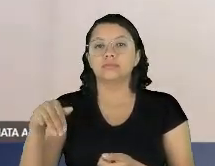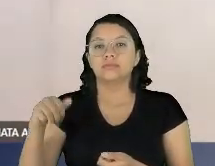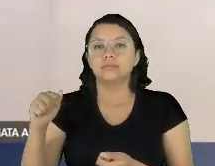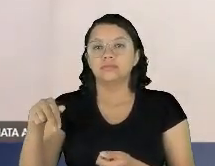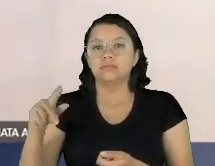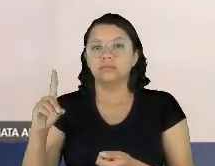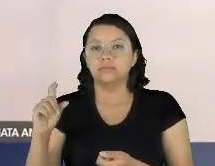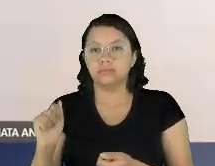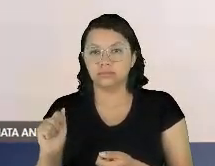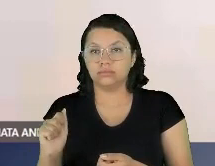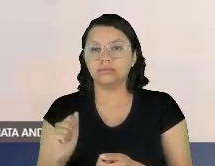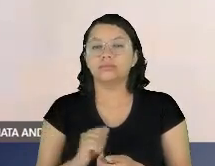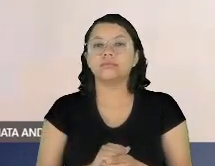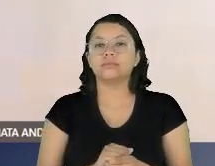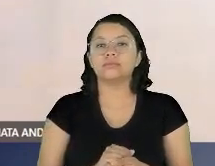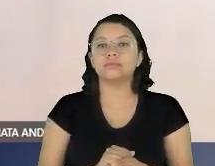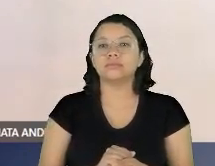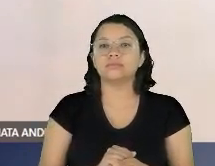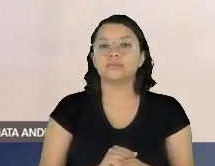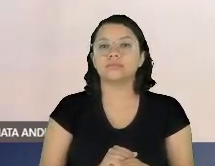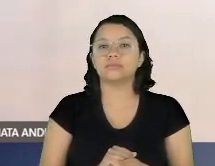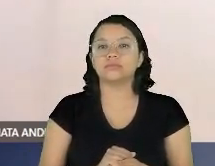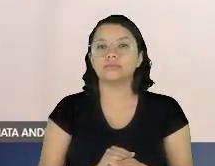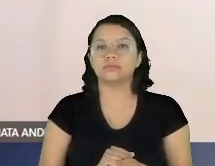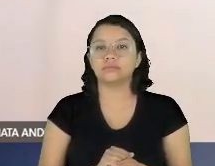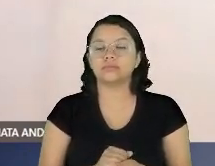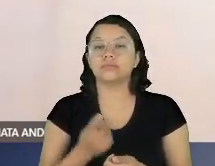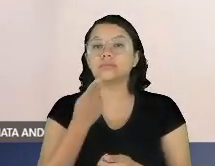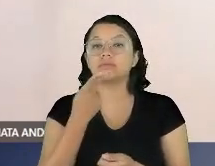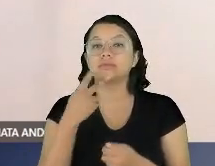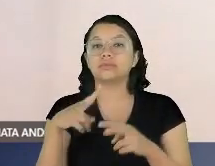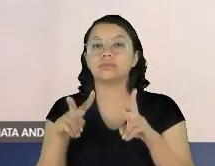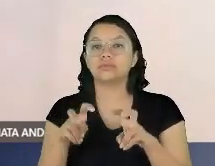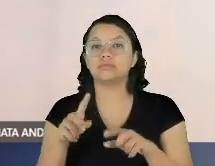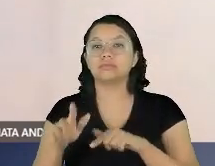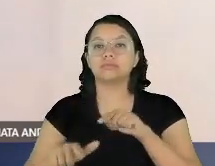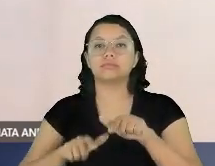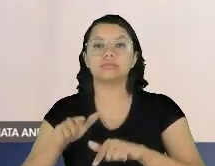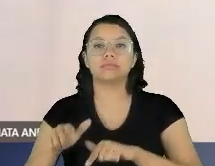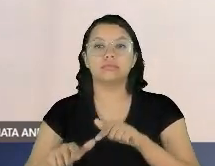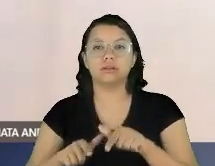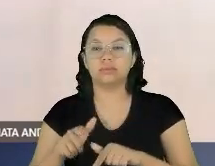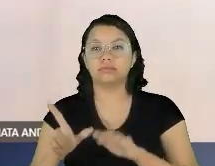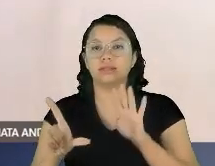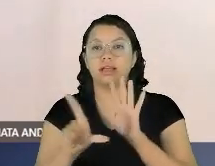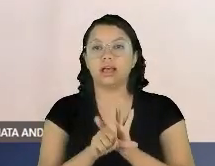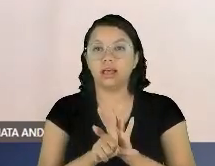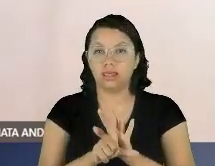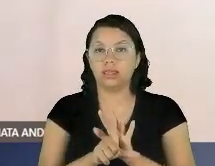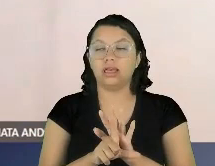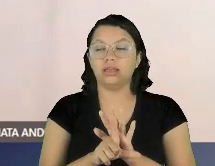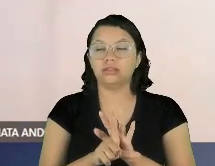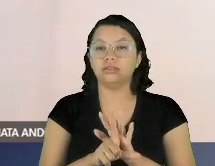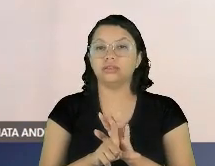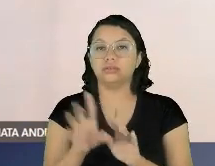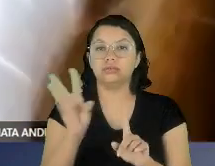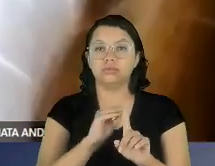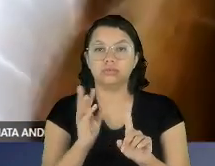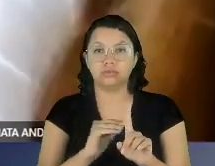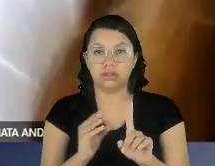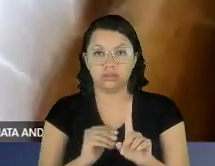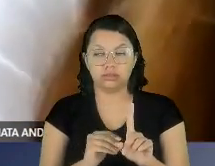Amanda Kamanchek, do Think Yoga, vai falar sobre a jornada da lei de importunação sexual,